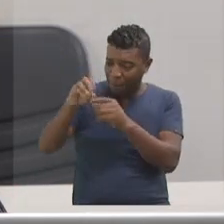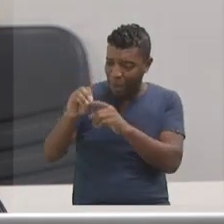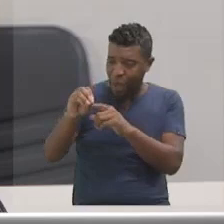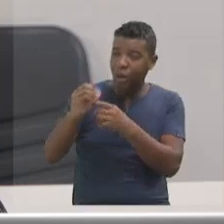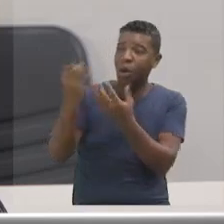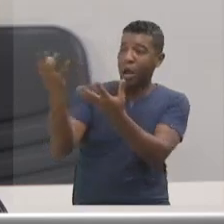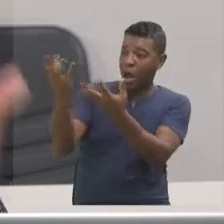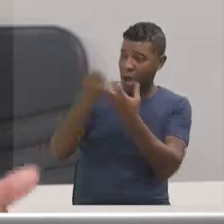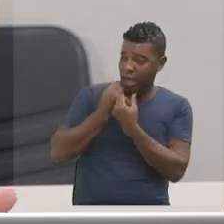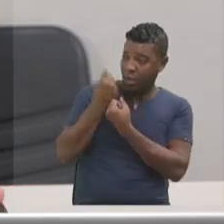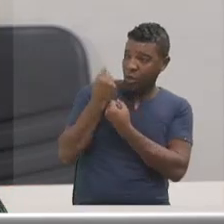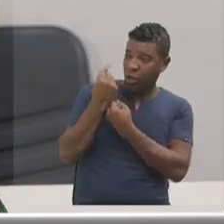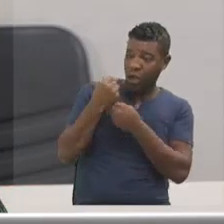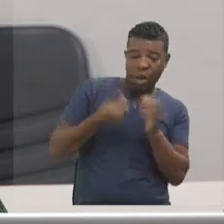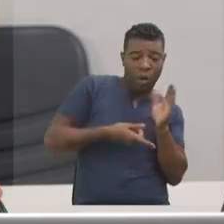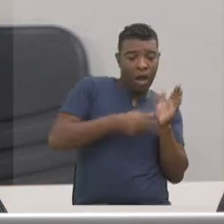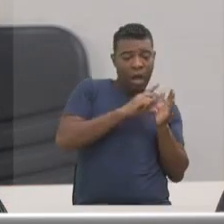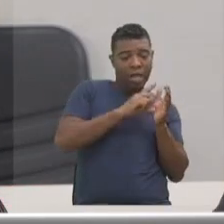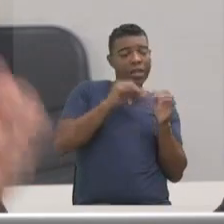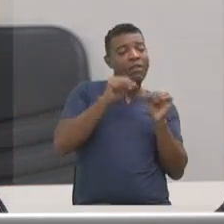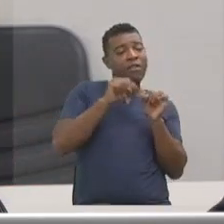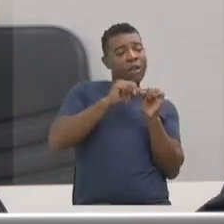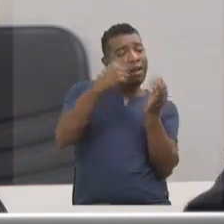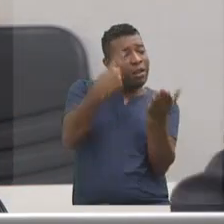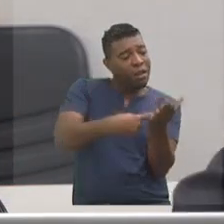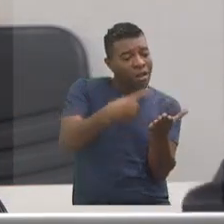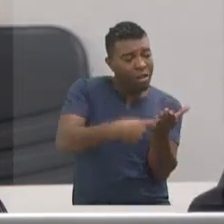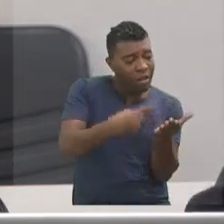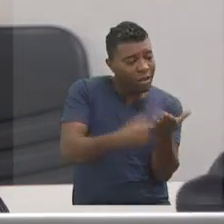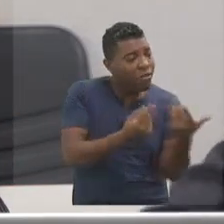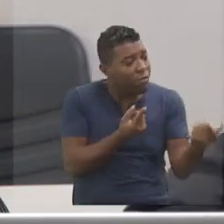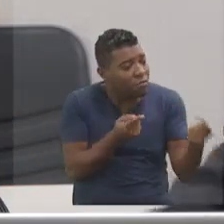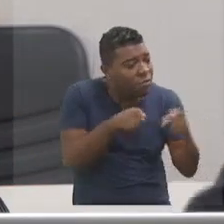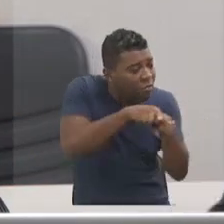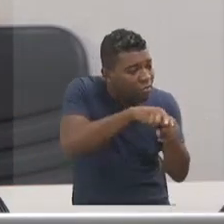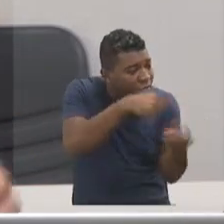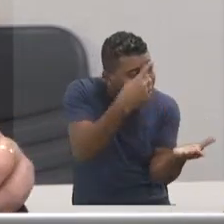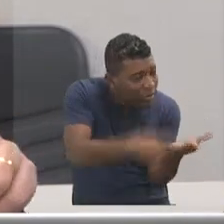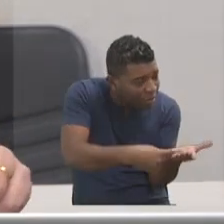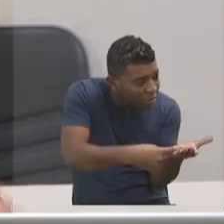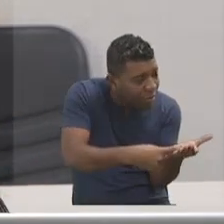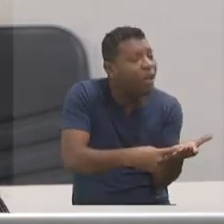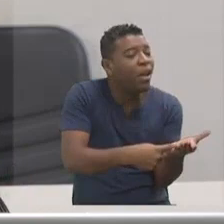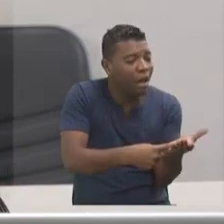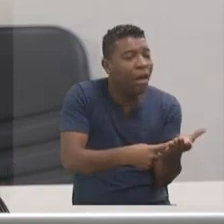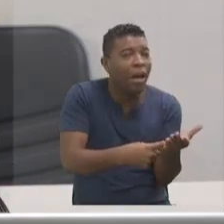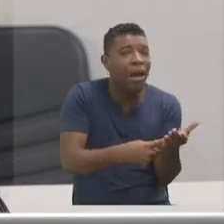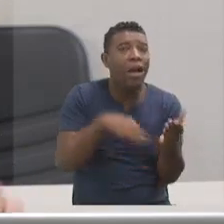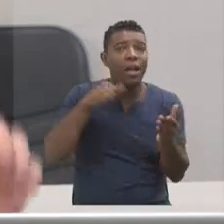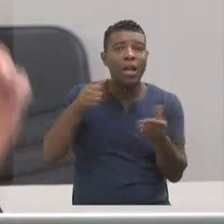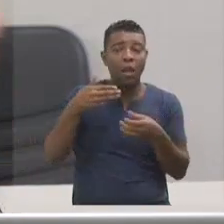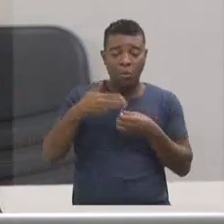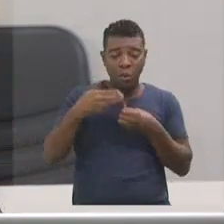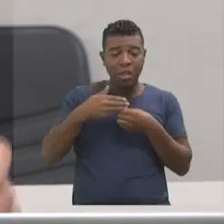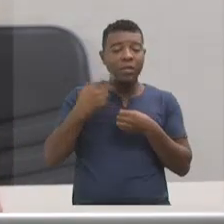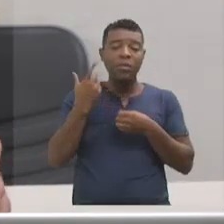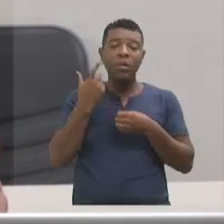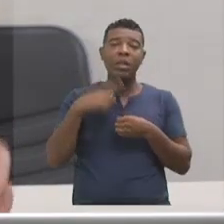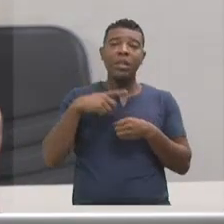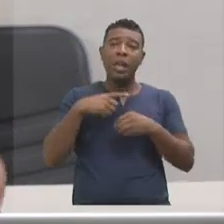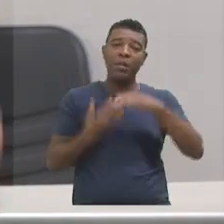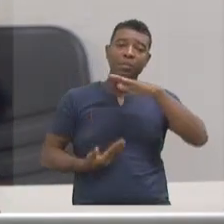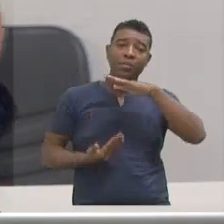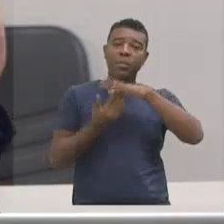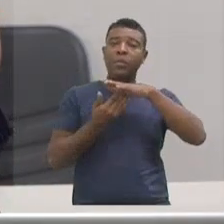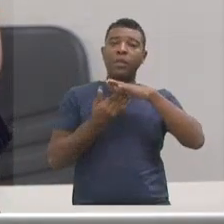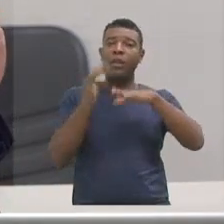fazer para que tua conquistador e o prestador vai o município vai ter o teto Federal o recurso